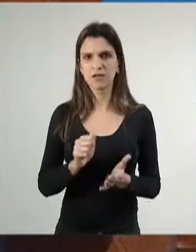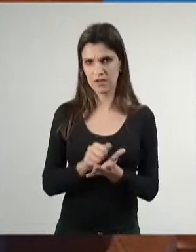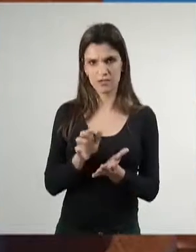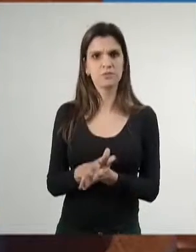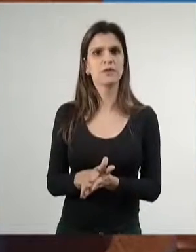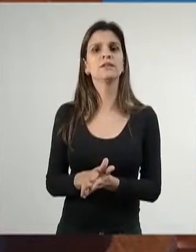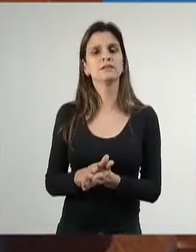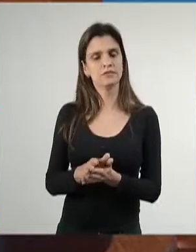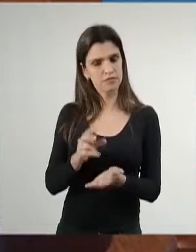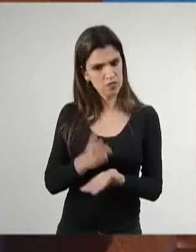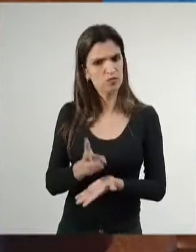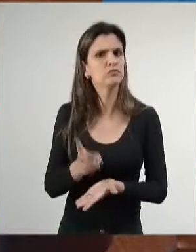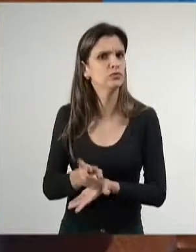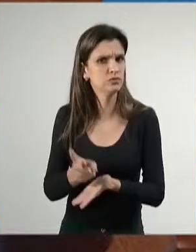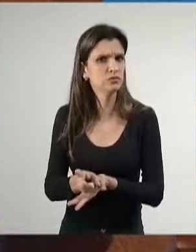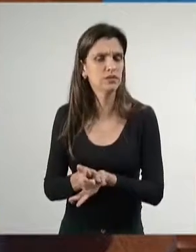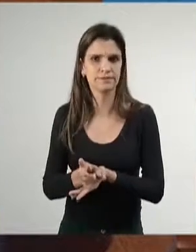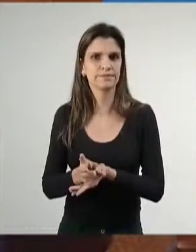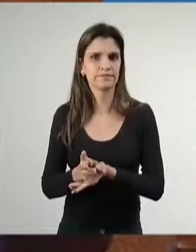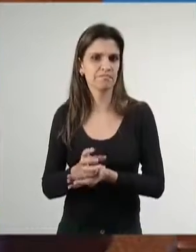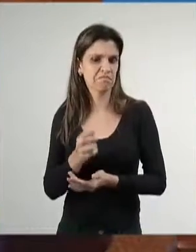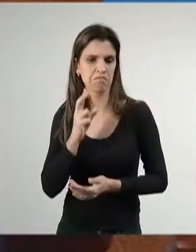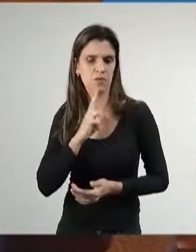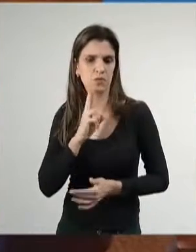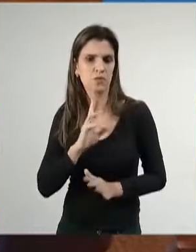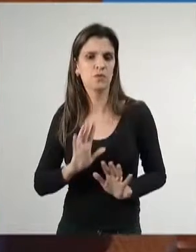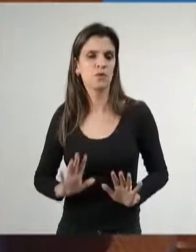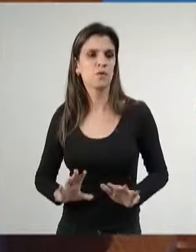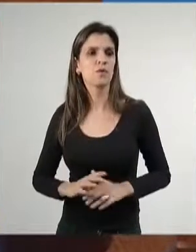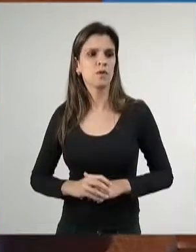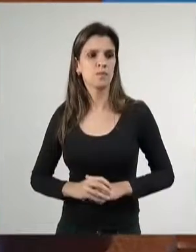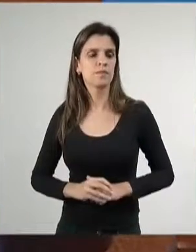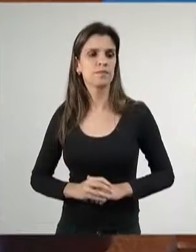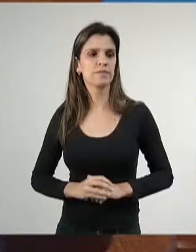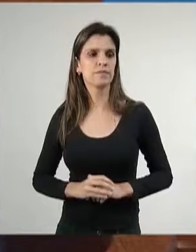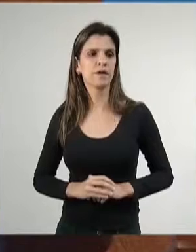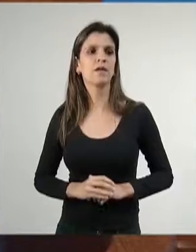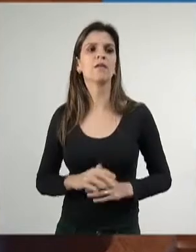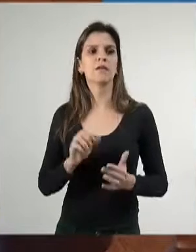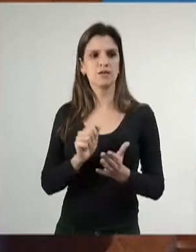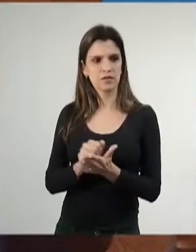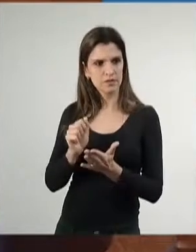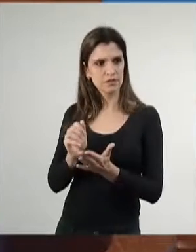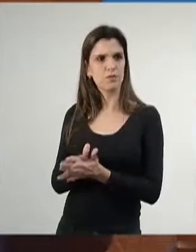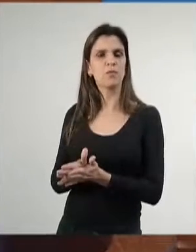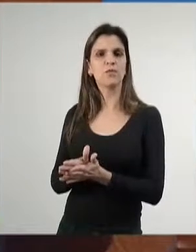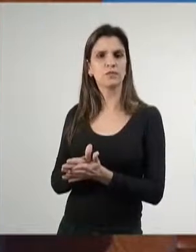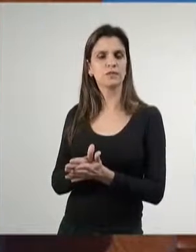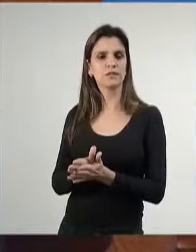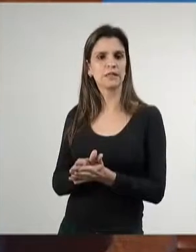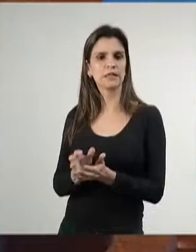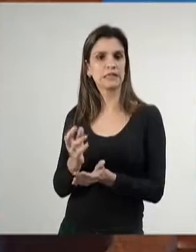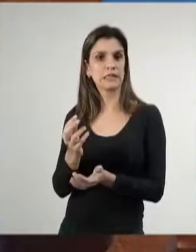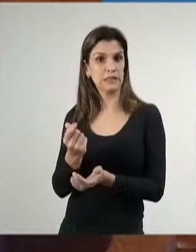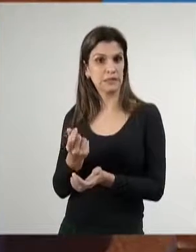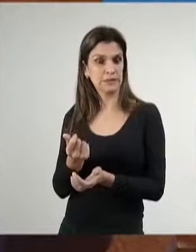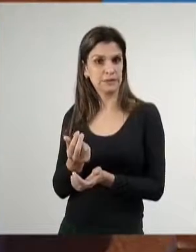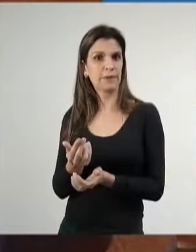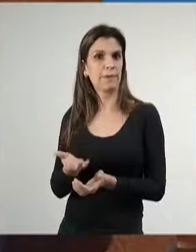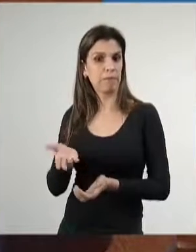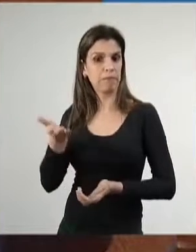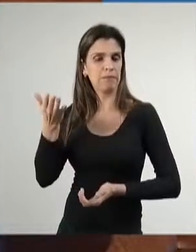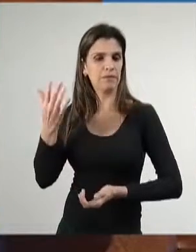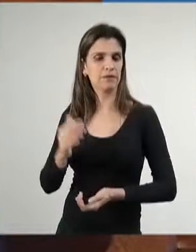condutores continuarão sendo apenados, principalmente com as multas que estão cada vez maiores, e